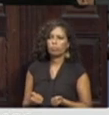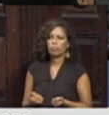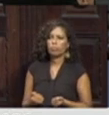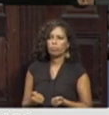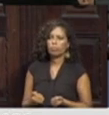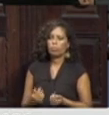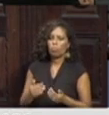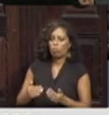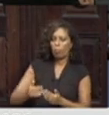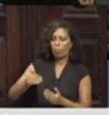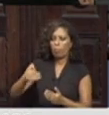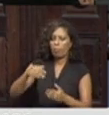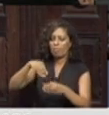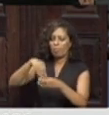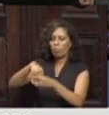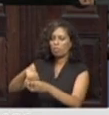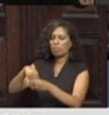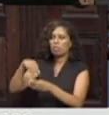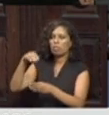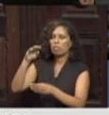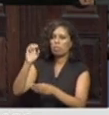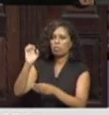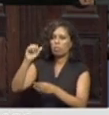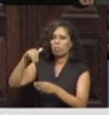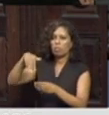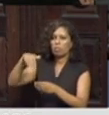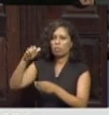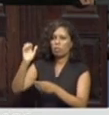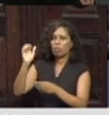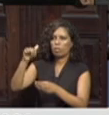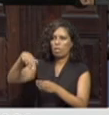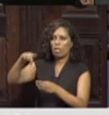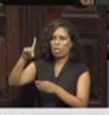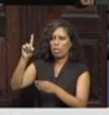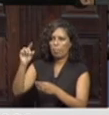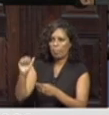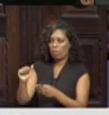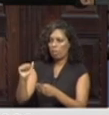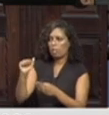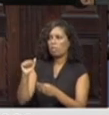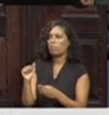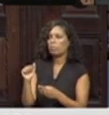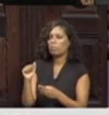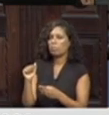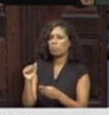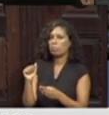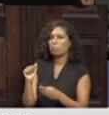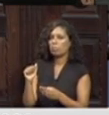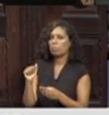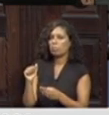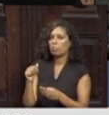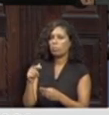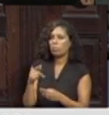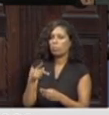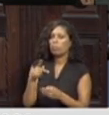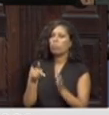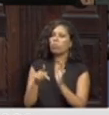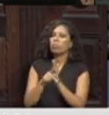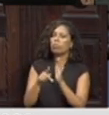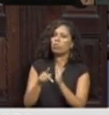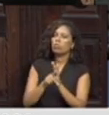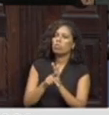Em votação, a emenda da Comissão de Constituição e Justiça. Senhores que aprovam, como estão, aprovado. Em votação, projeto assim emendado.